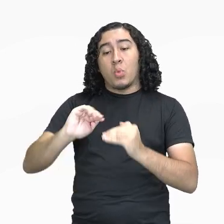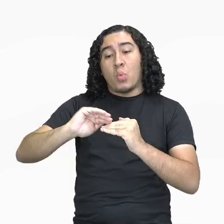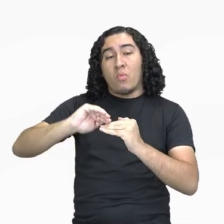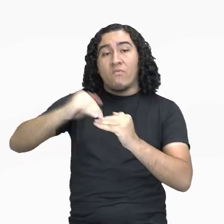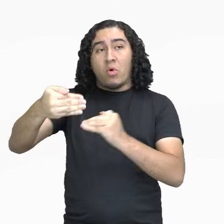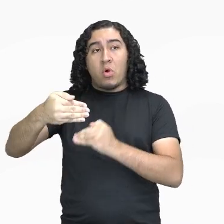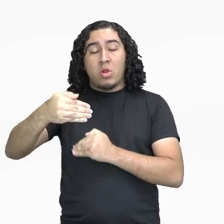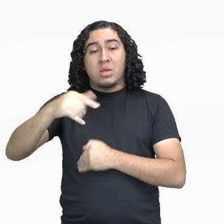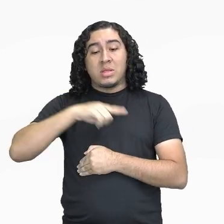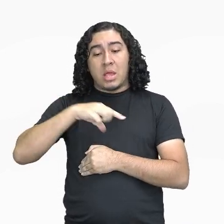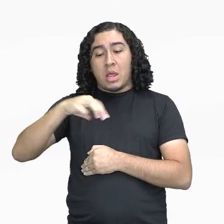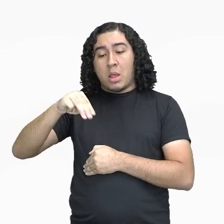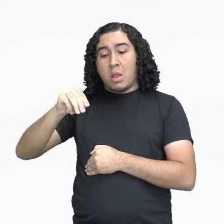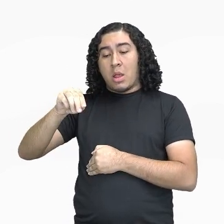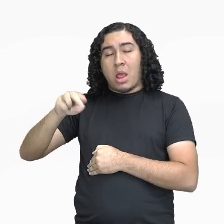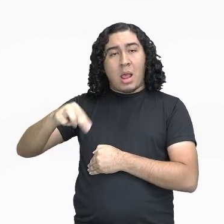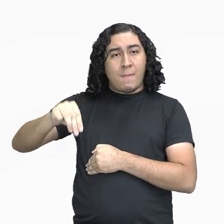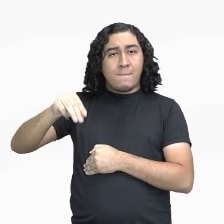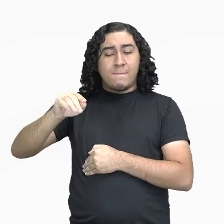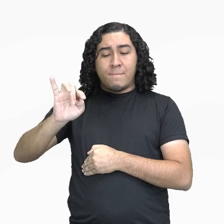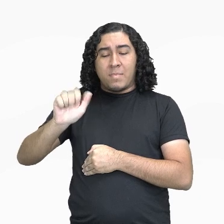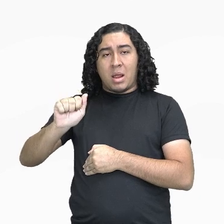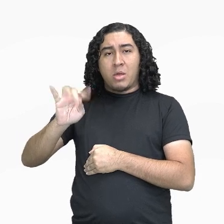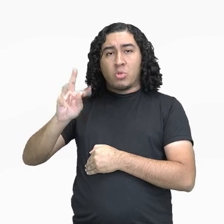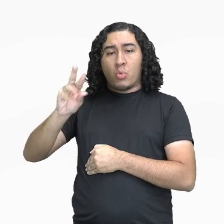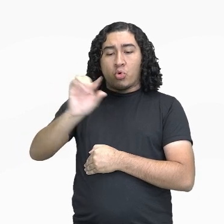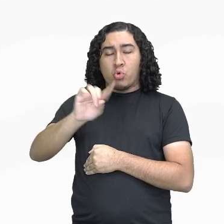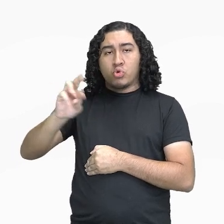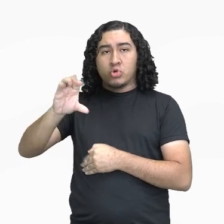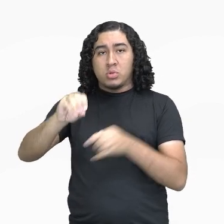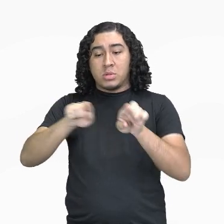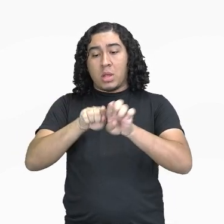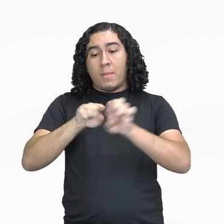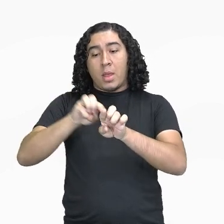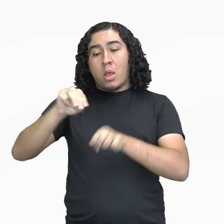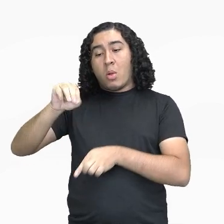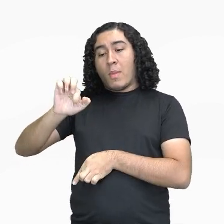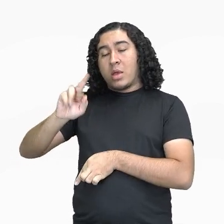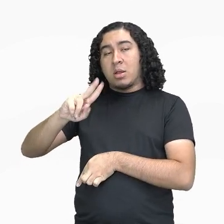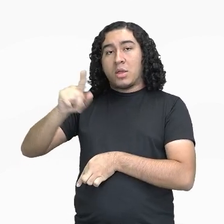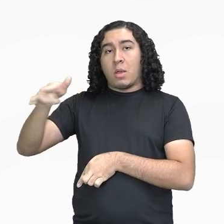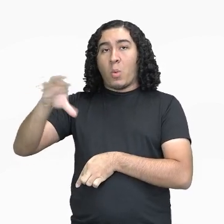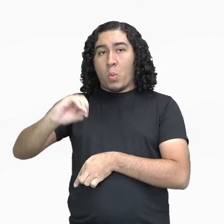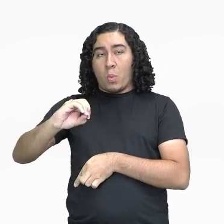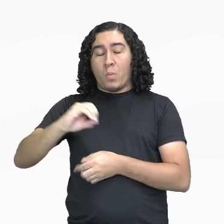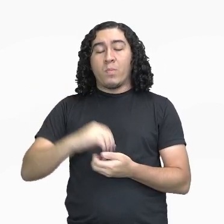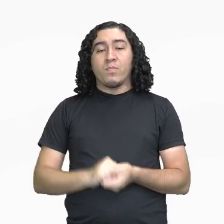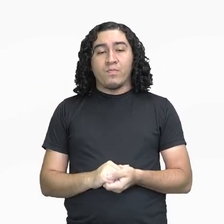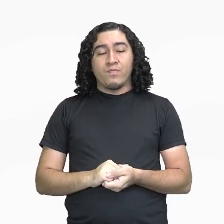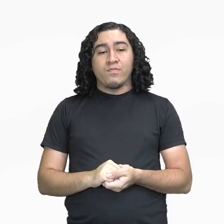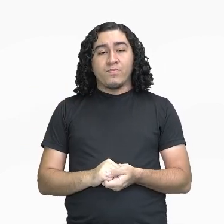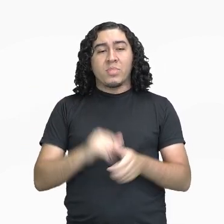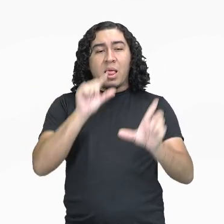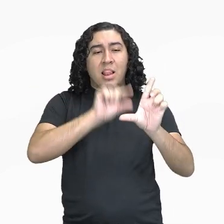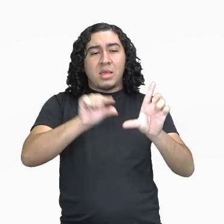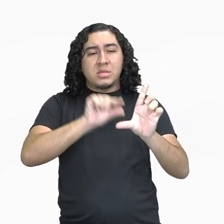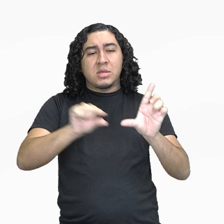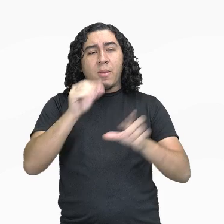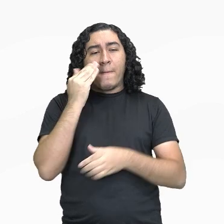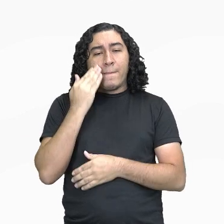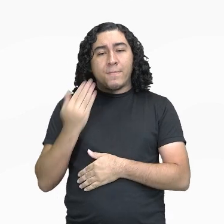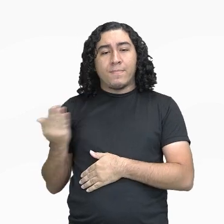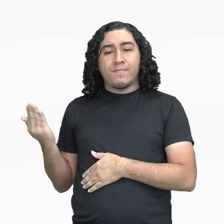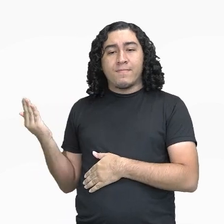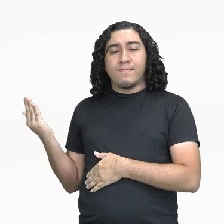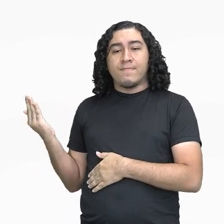Maranhão. Então, como vocês podem perceber também aí nessas imagens, não é, professora? Nós temos ali a legenda, ó, estados da